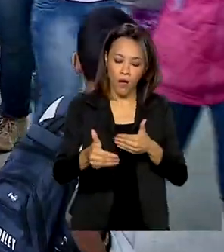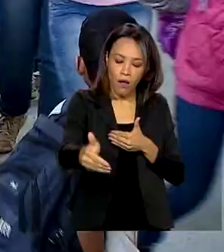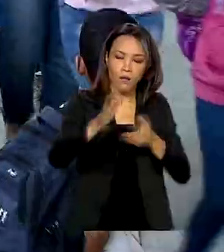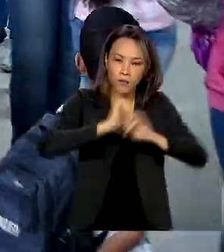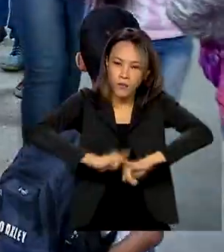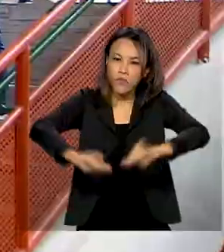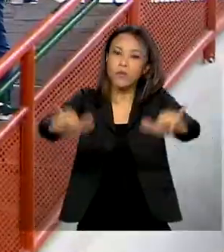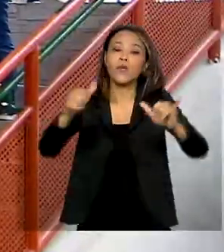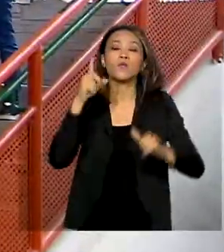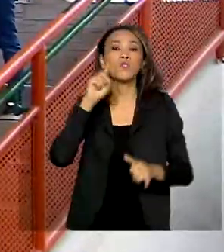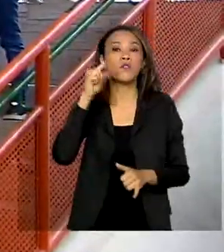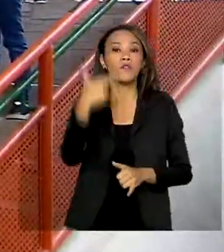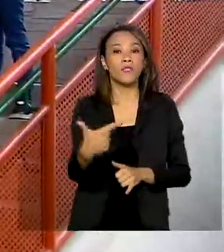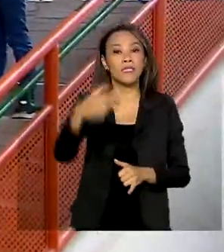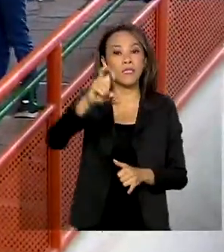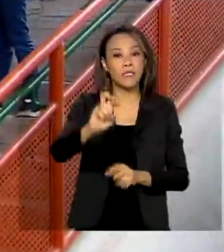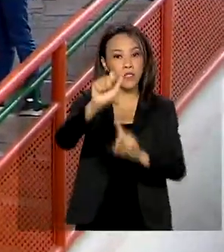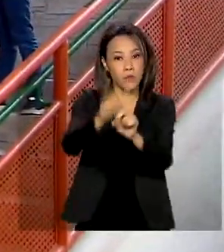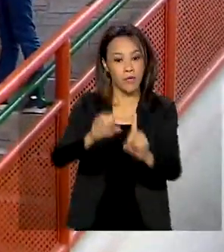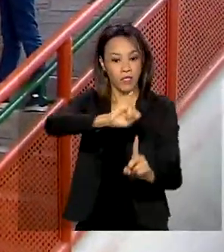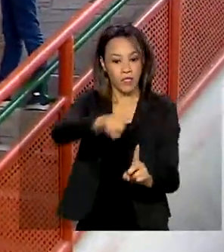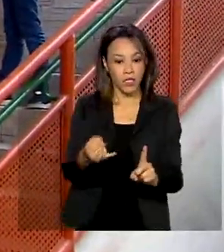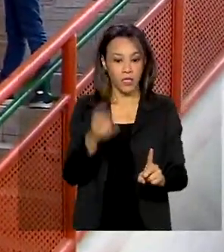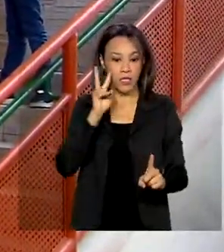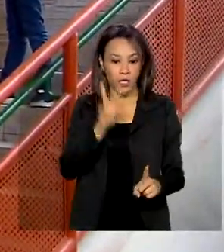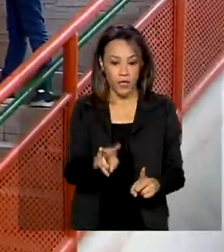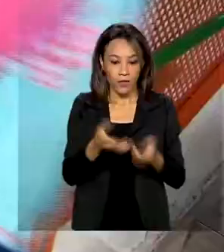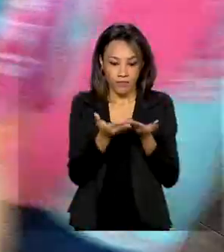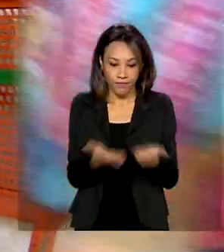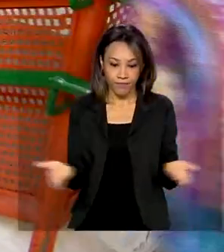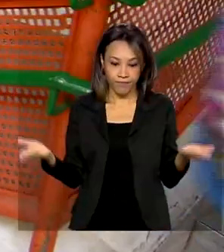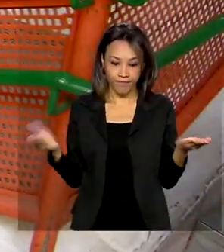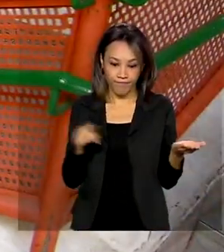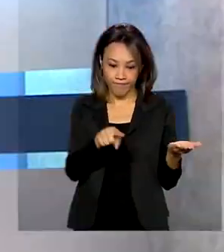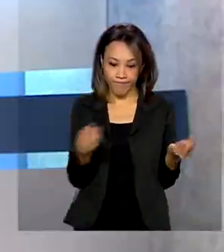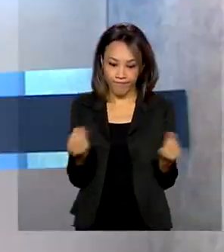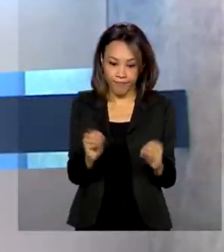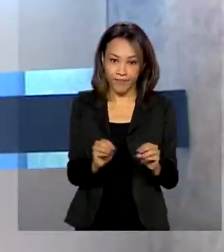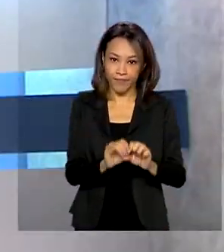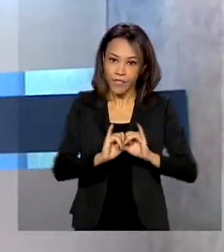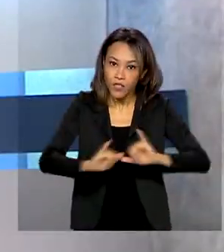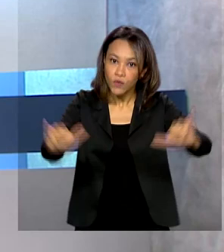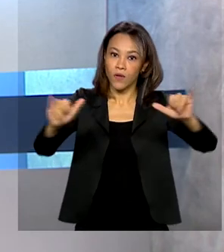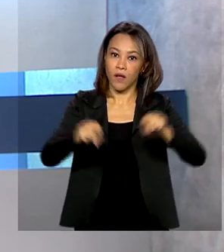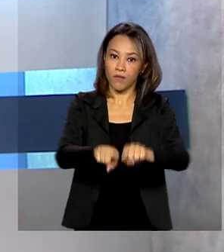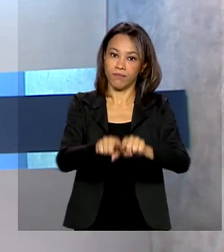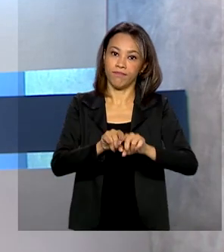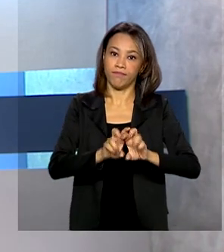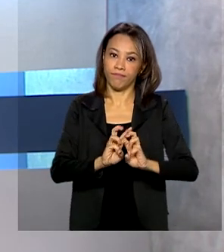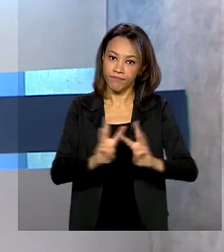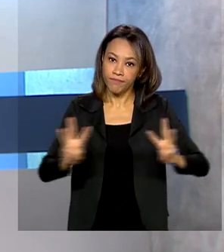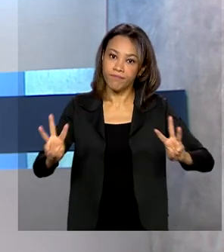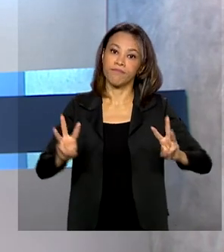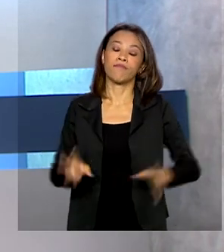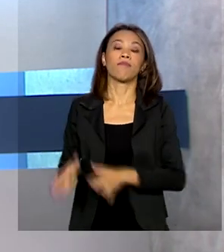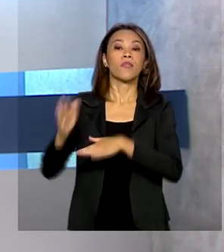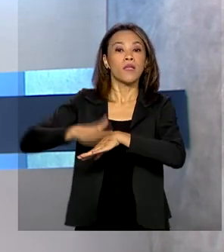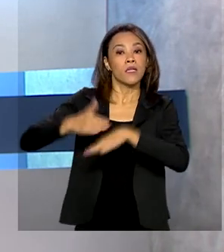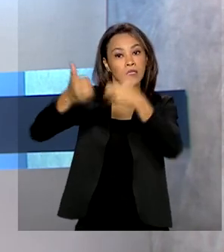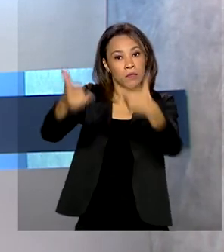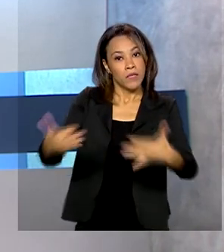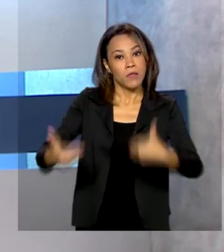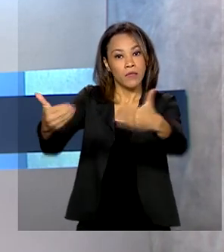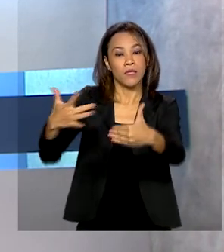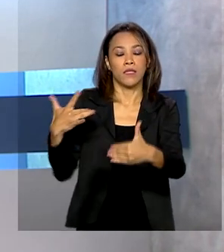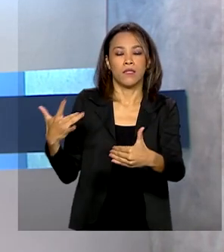25 de Janeiro no site goov.br bmec segundo o Ministério da Educação a expectativa é